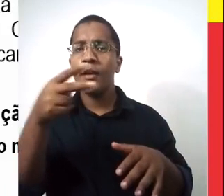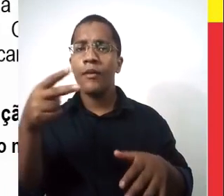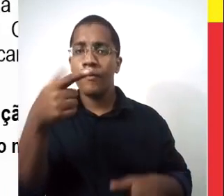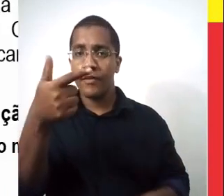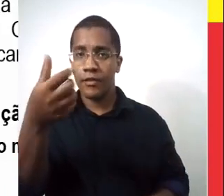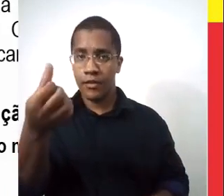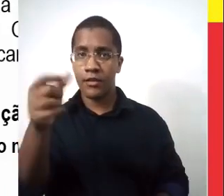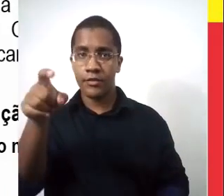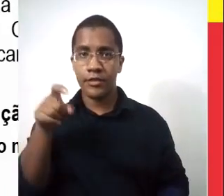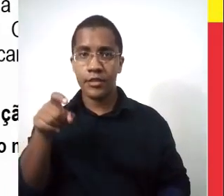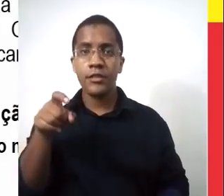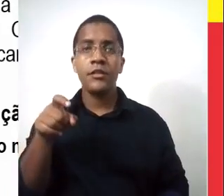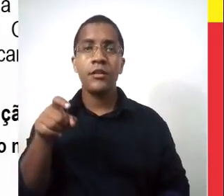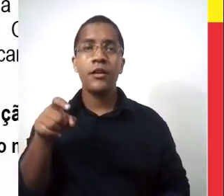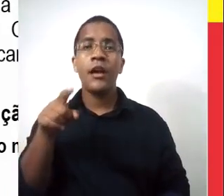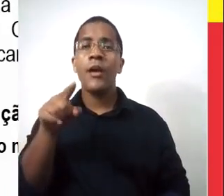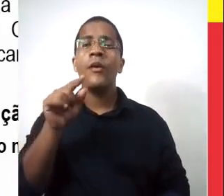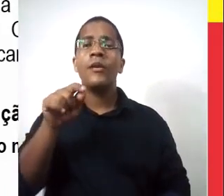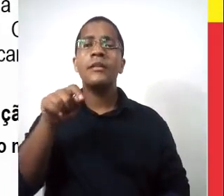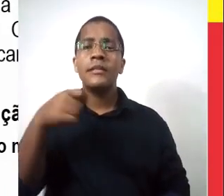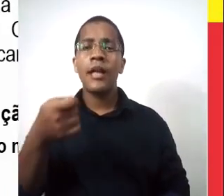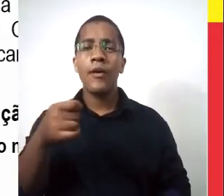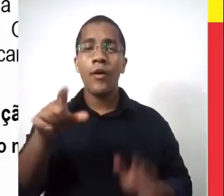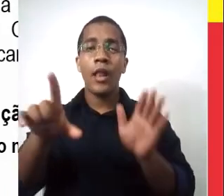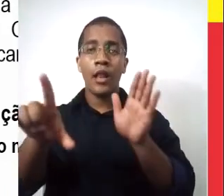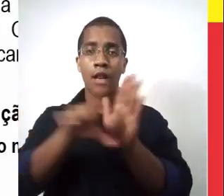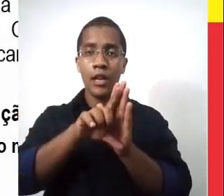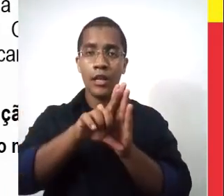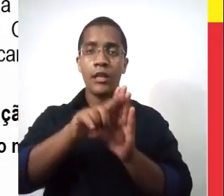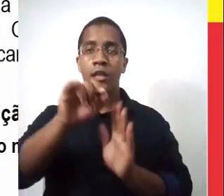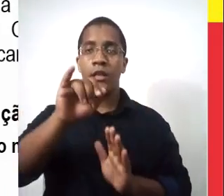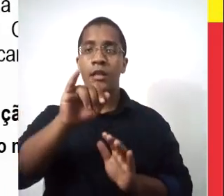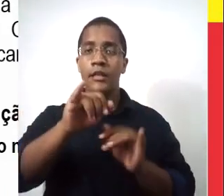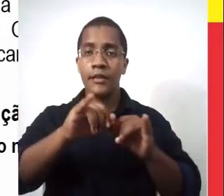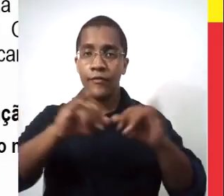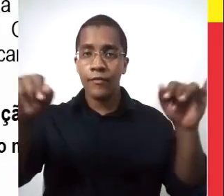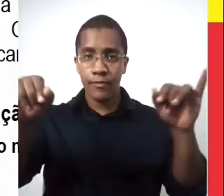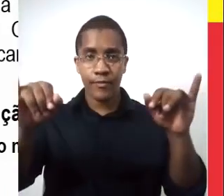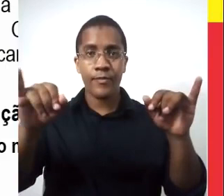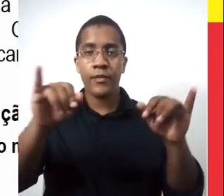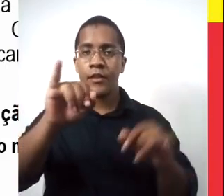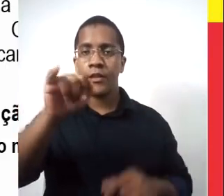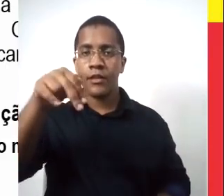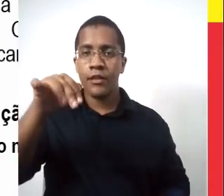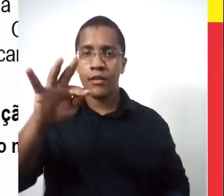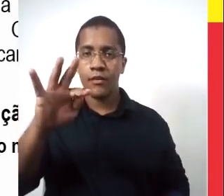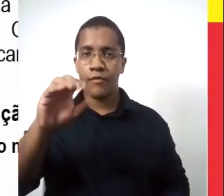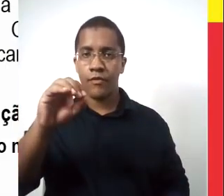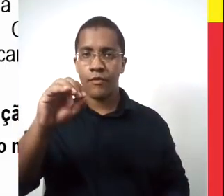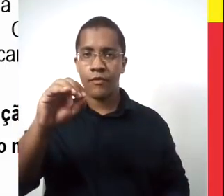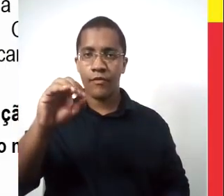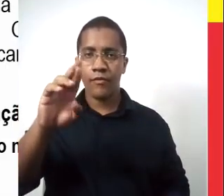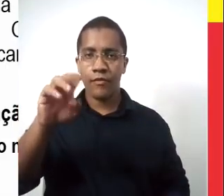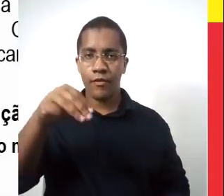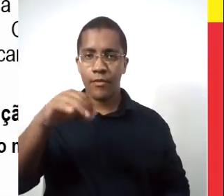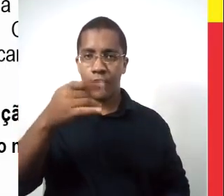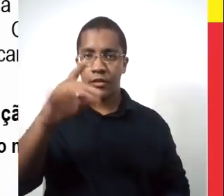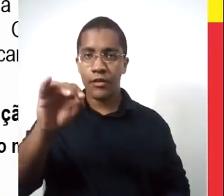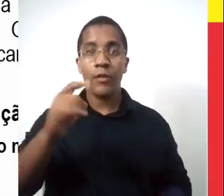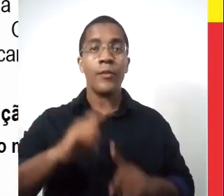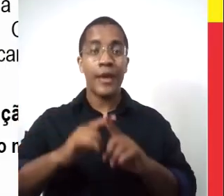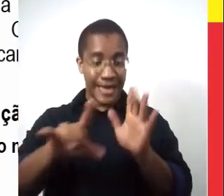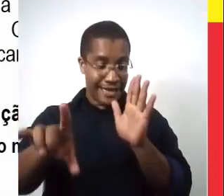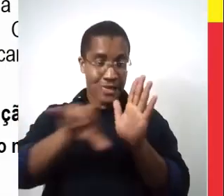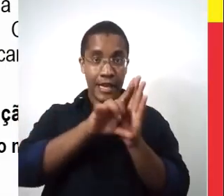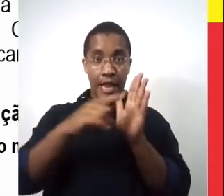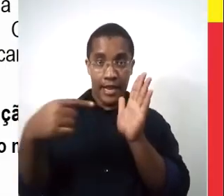gente fala que é a lei de formação da função. Por quê? Porque através dessa lei a gente pode